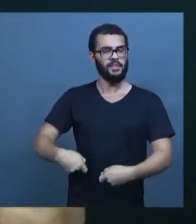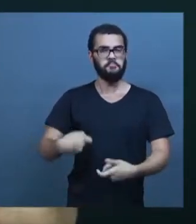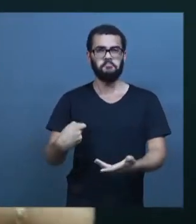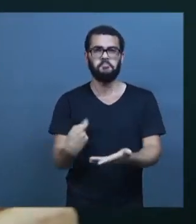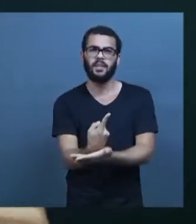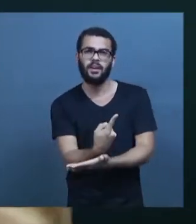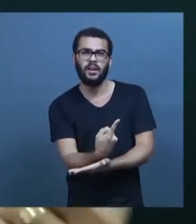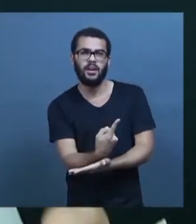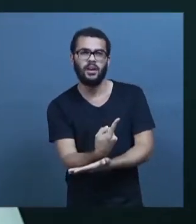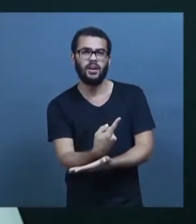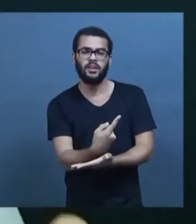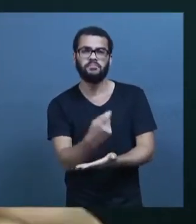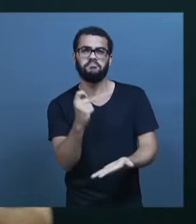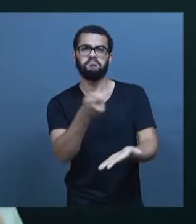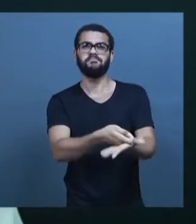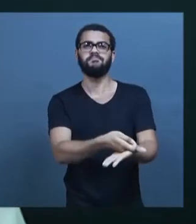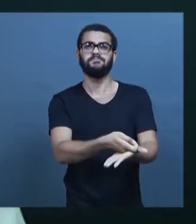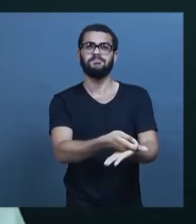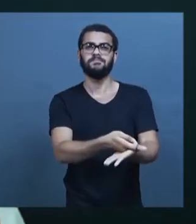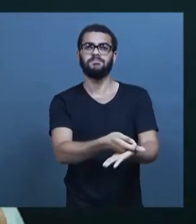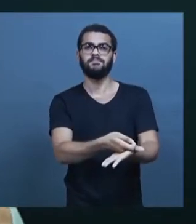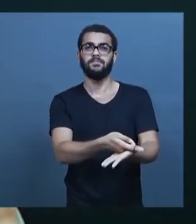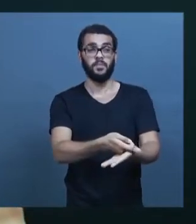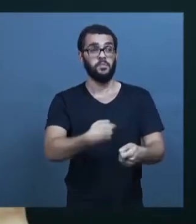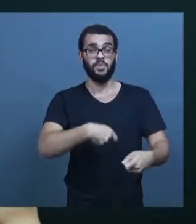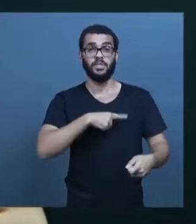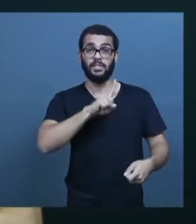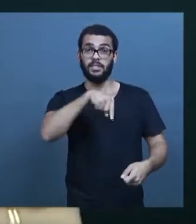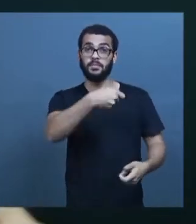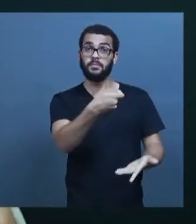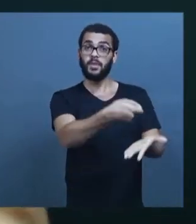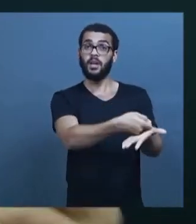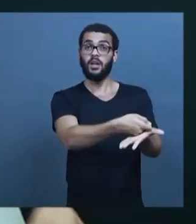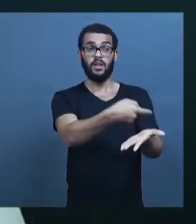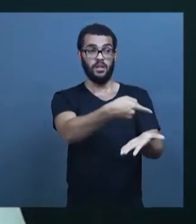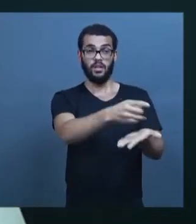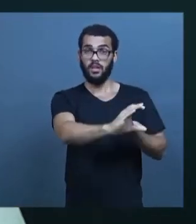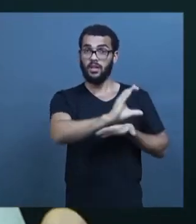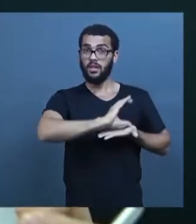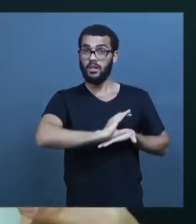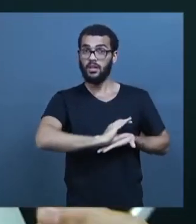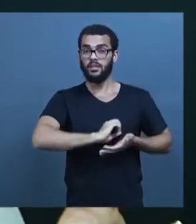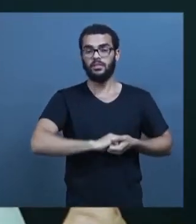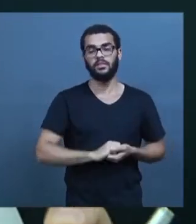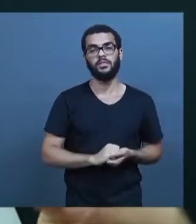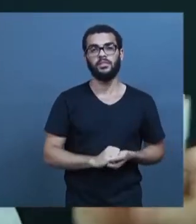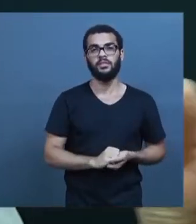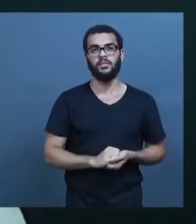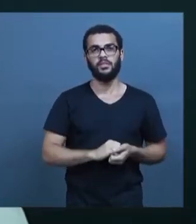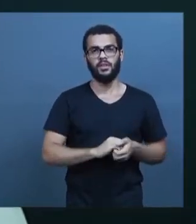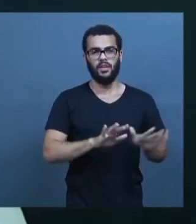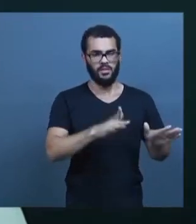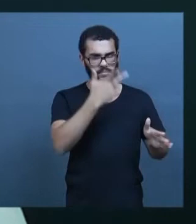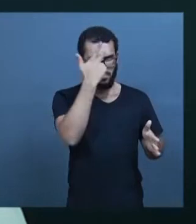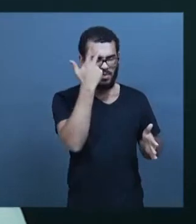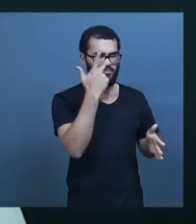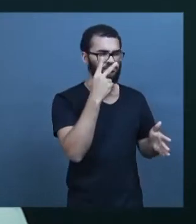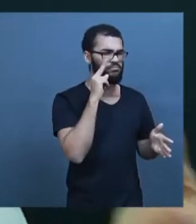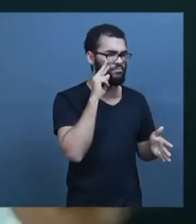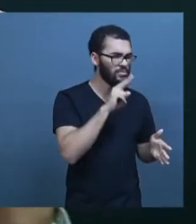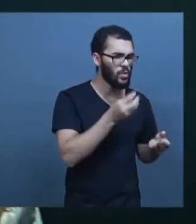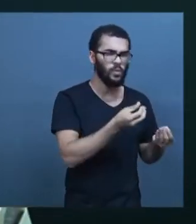caixa para que esse compromisso seja liquidado. Então, depois que isso é feito, esse estudo é feito,